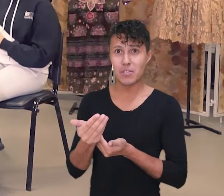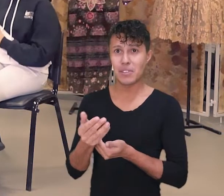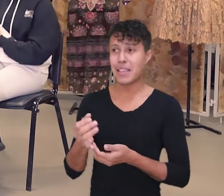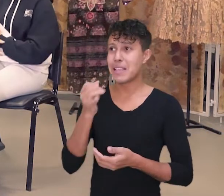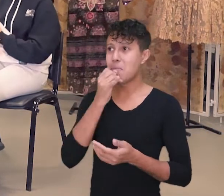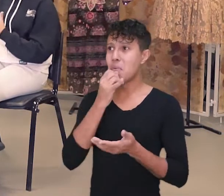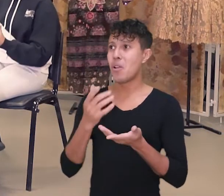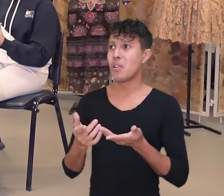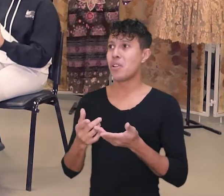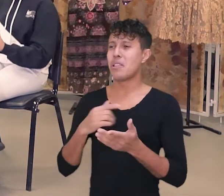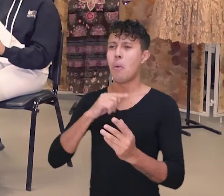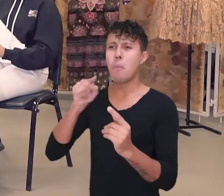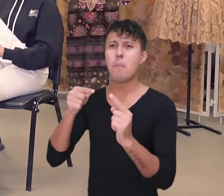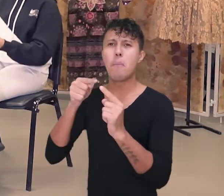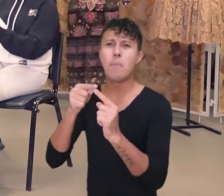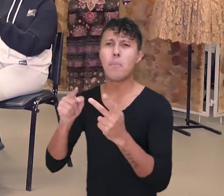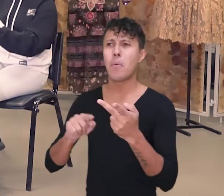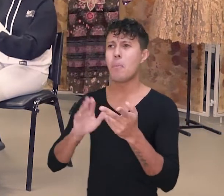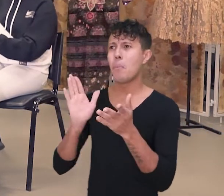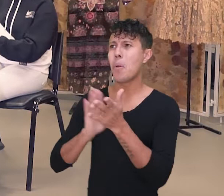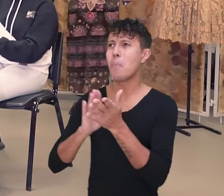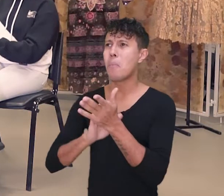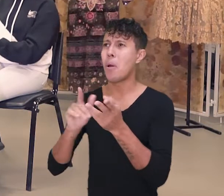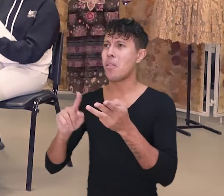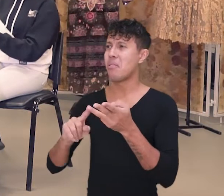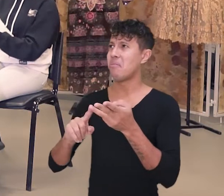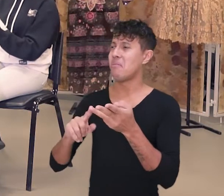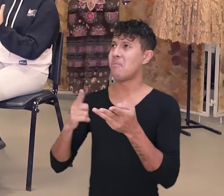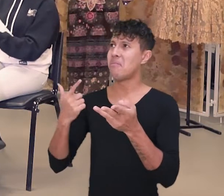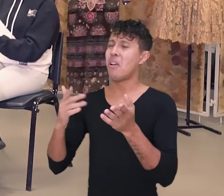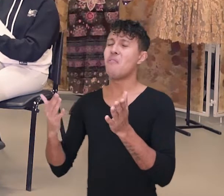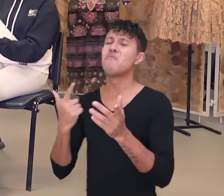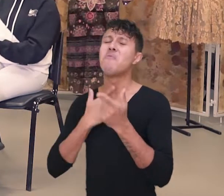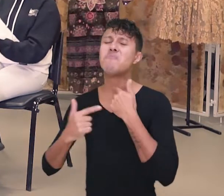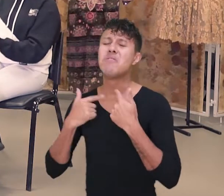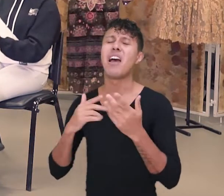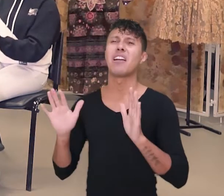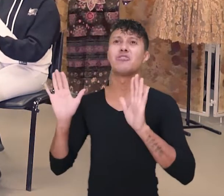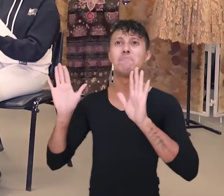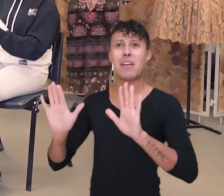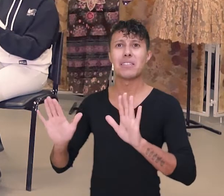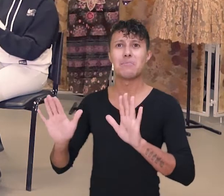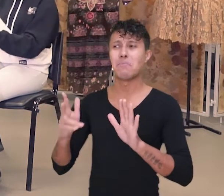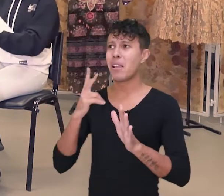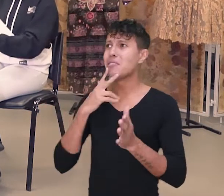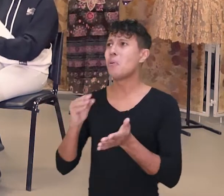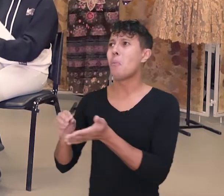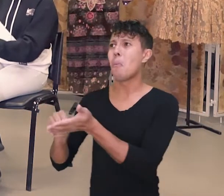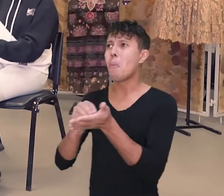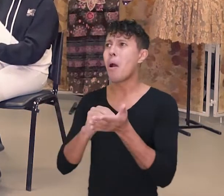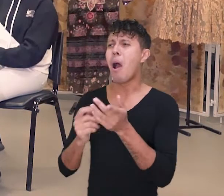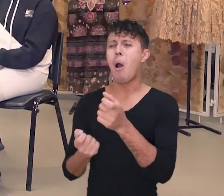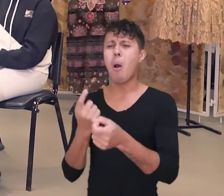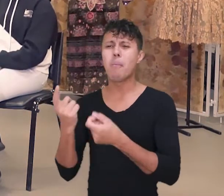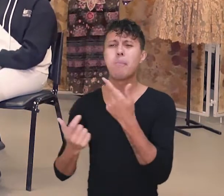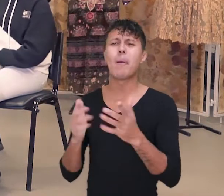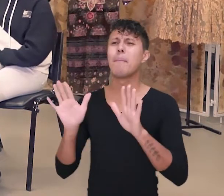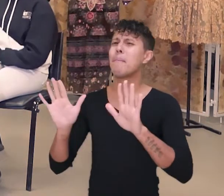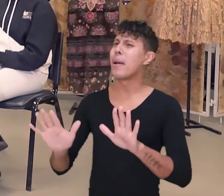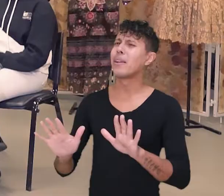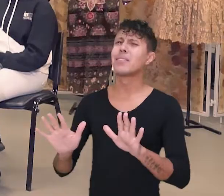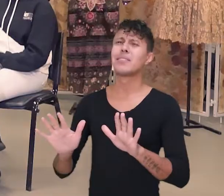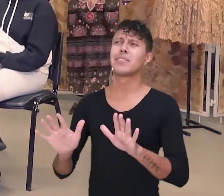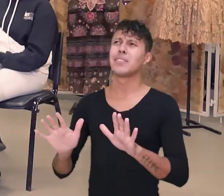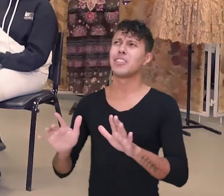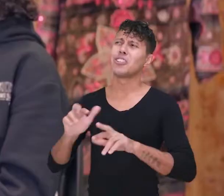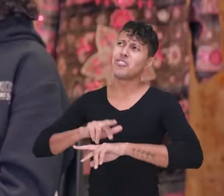não tem os meios, a gente não tem os acessos, mas a gente tem a vontade. Às vezes a gente não tem informação, às vezes a gente não sabe como fazer, mas poxa,